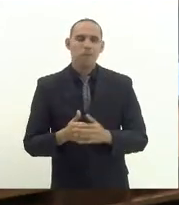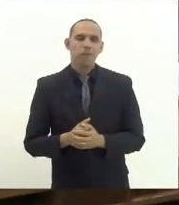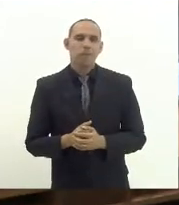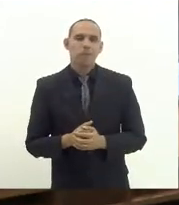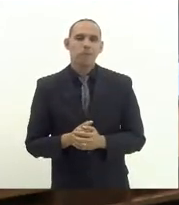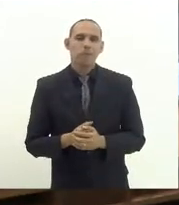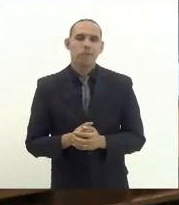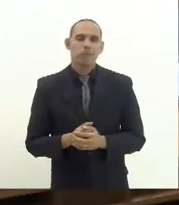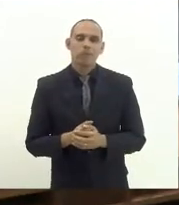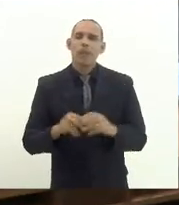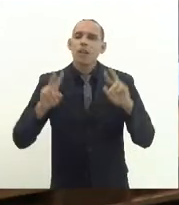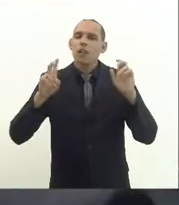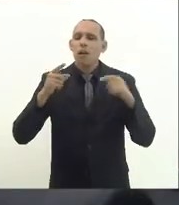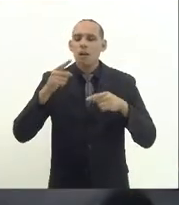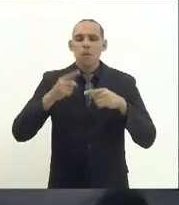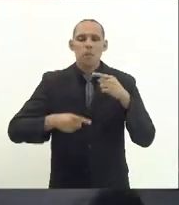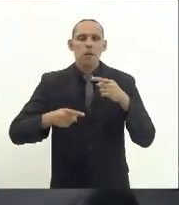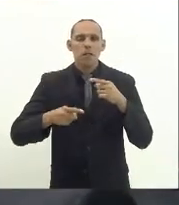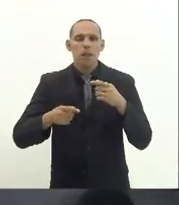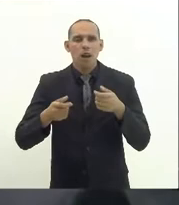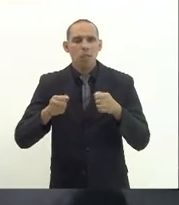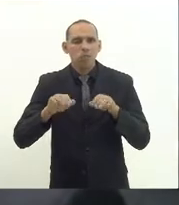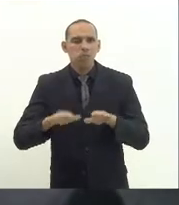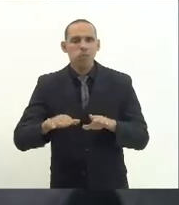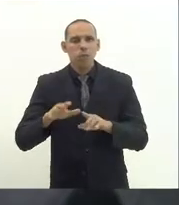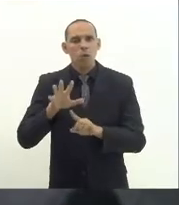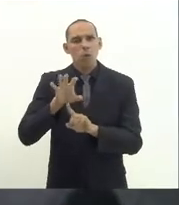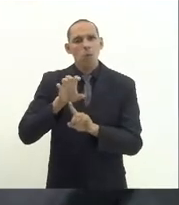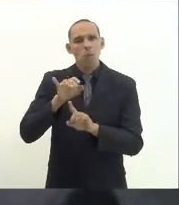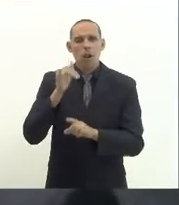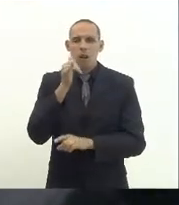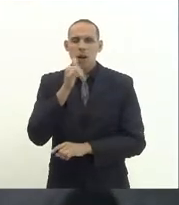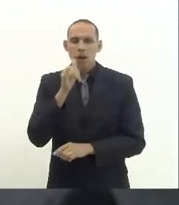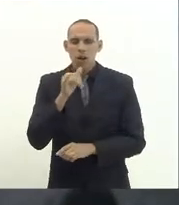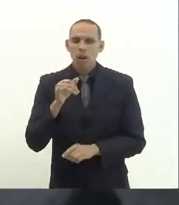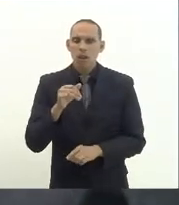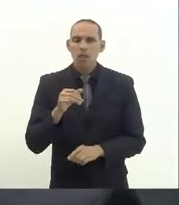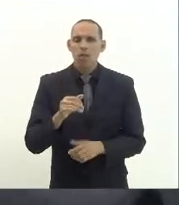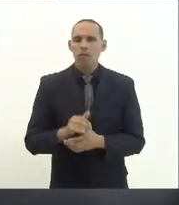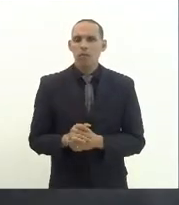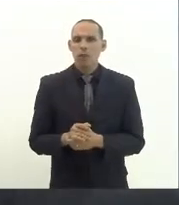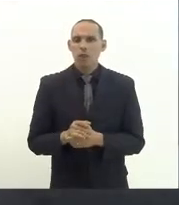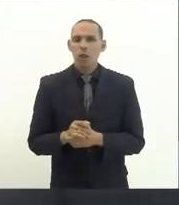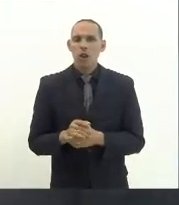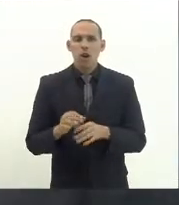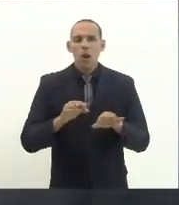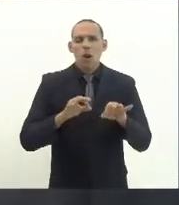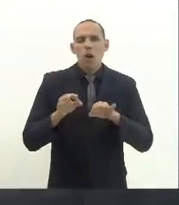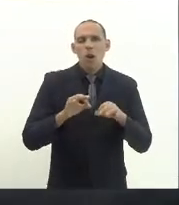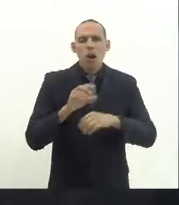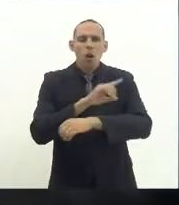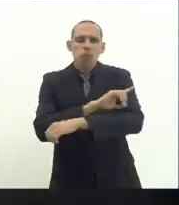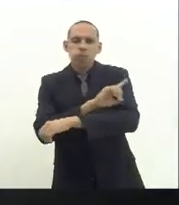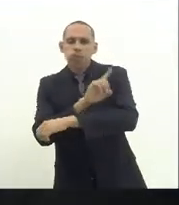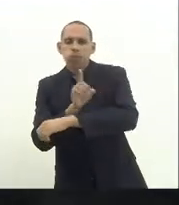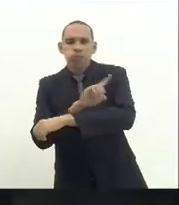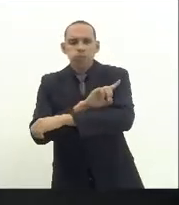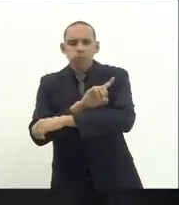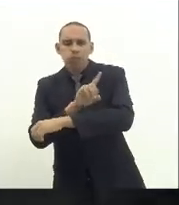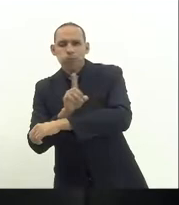dispõe sobre Proibir a instalação uso de radares eletrônicos físicos para o controle de velocidade na rodovia